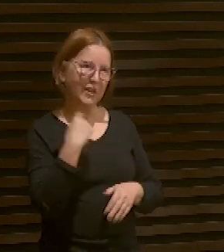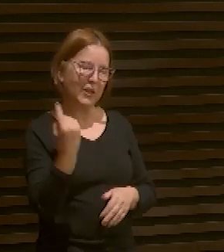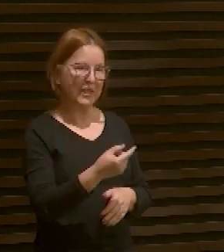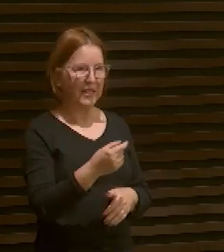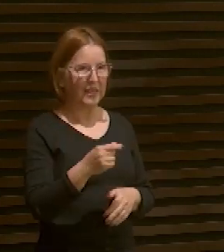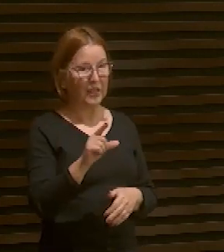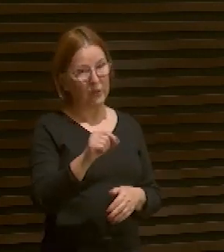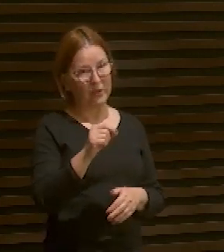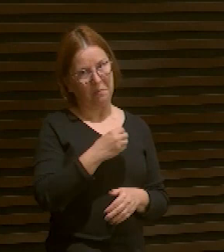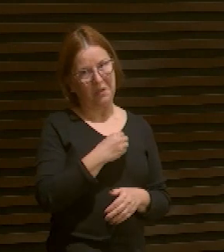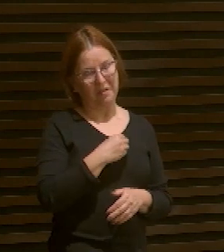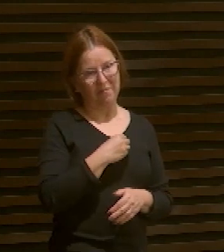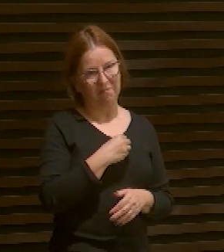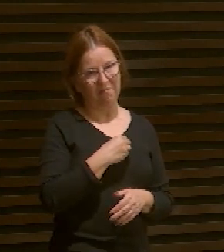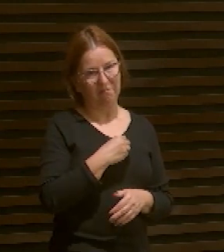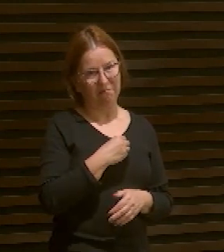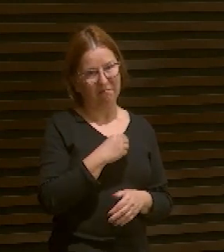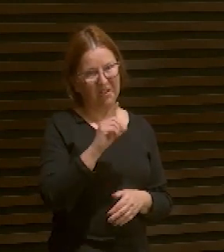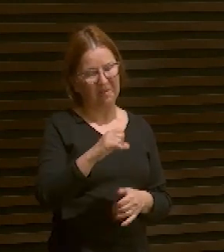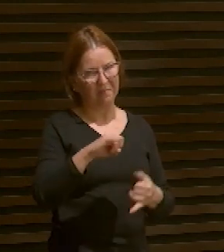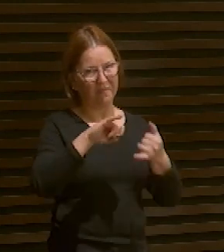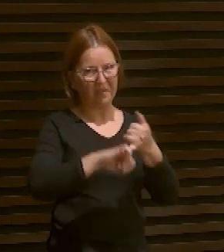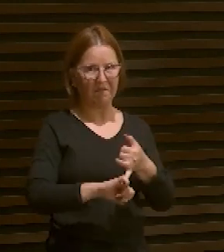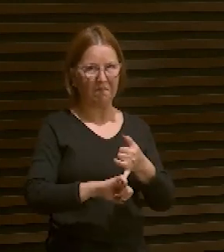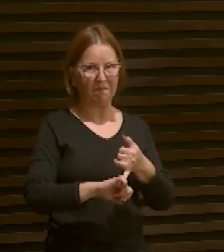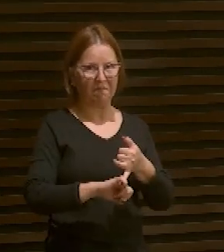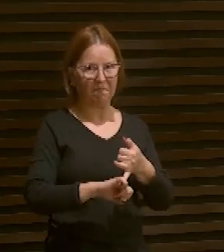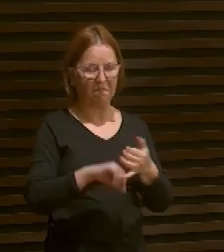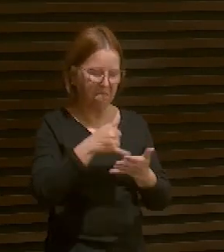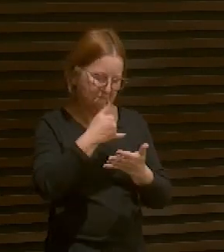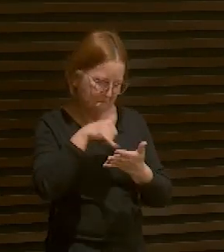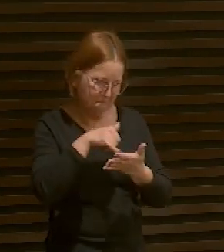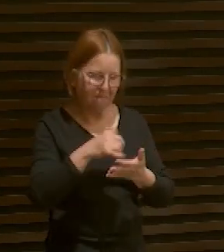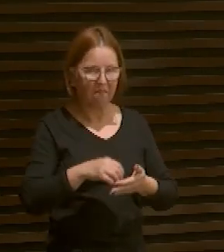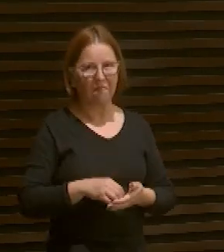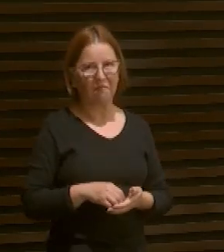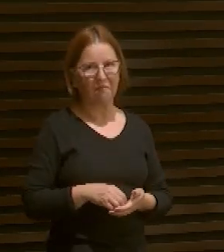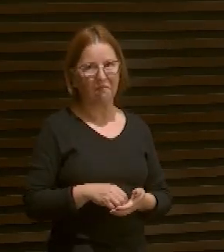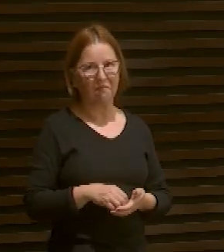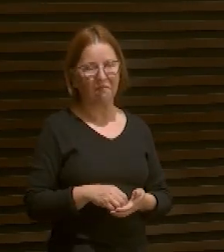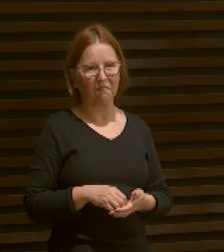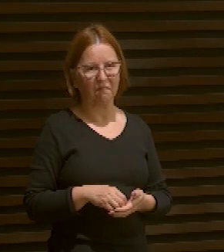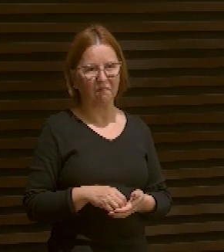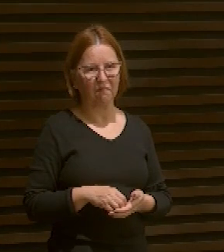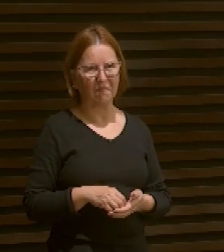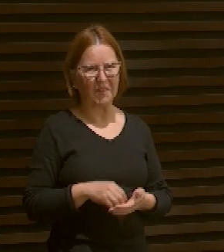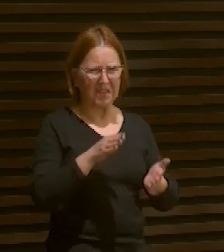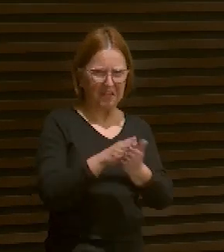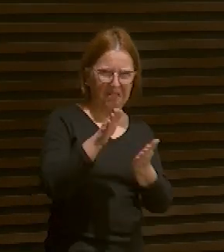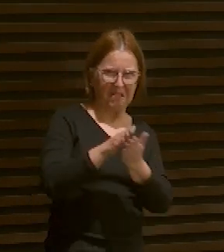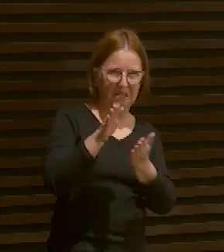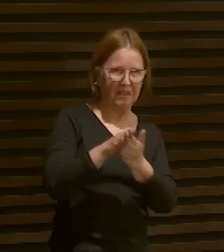pelo pecado. Decidimos pelo adultério, pelo vício, pela compulsão de